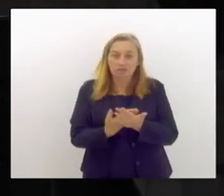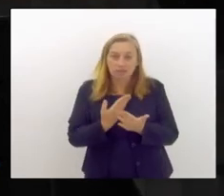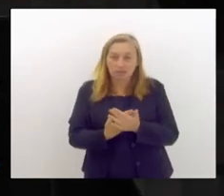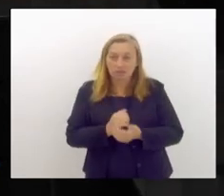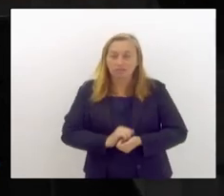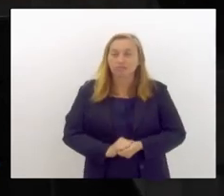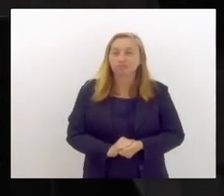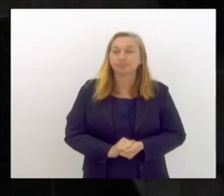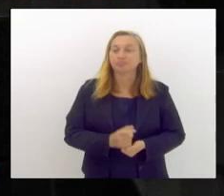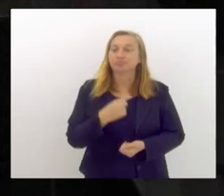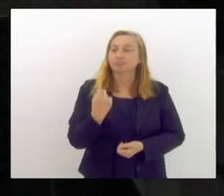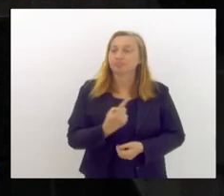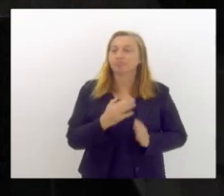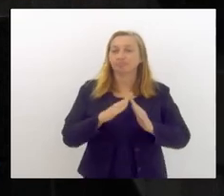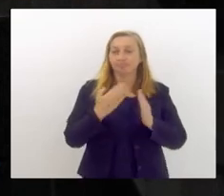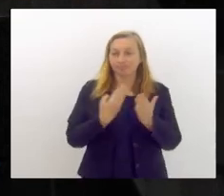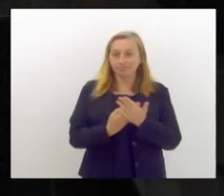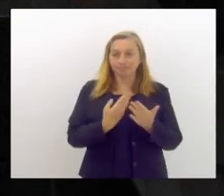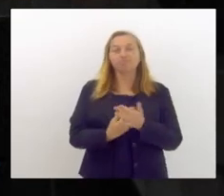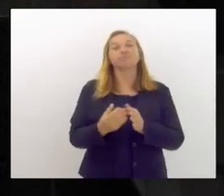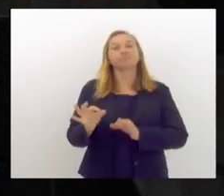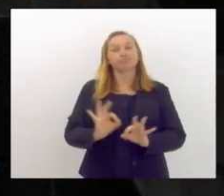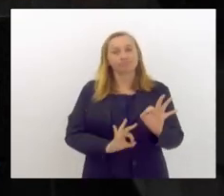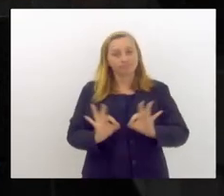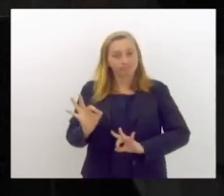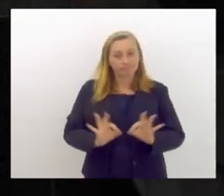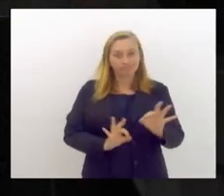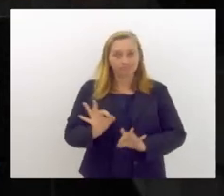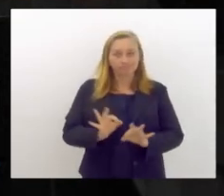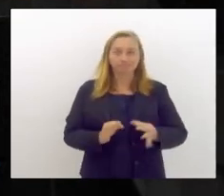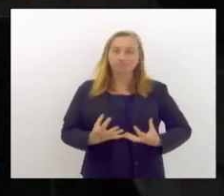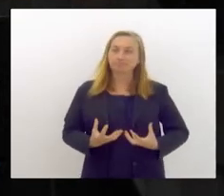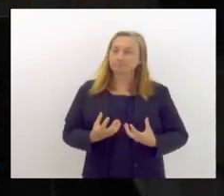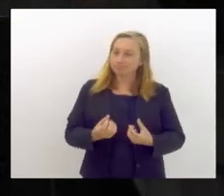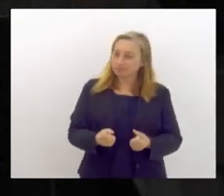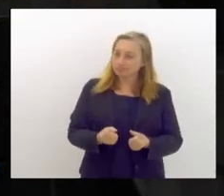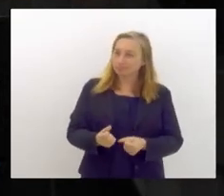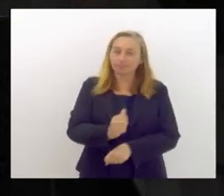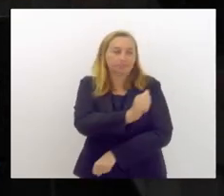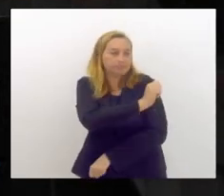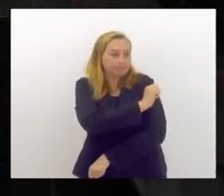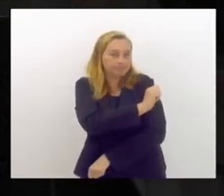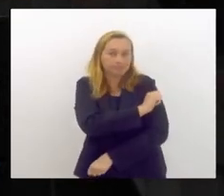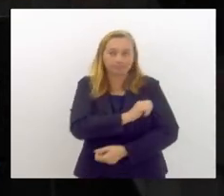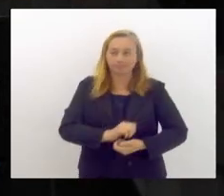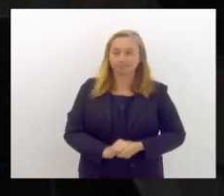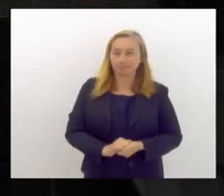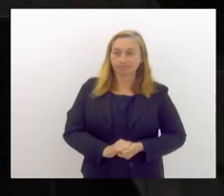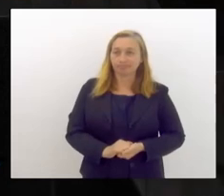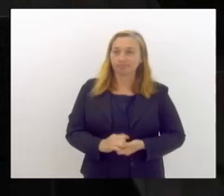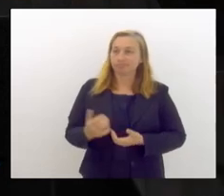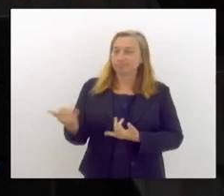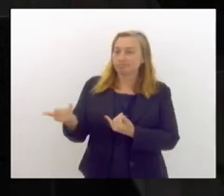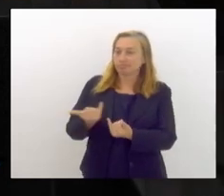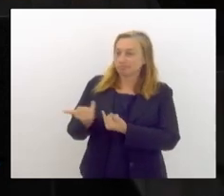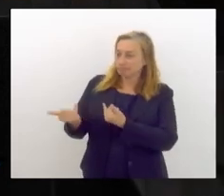nossas escolas devem estar preparadas para receber os nossos alunos. E eu venho recebendo